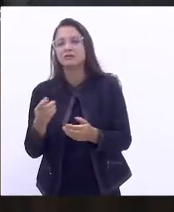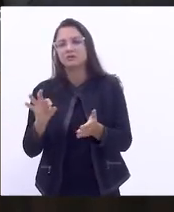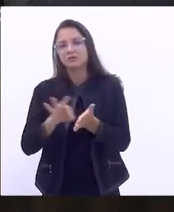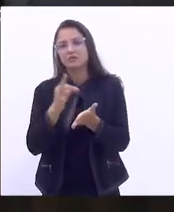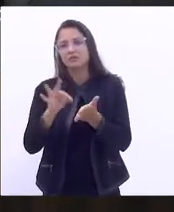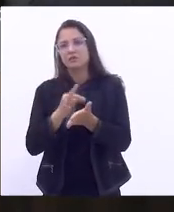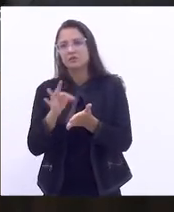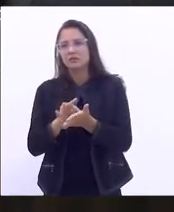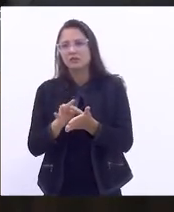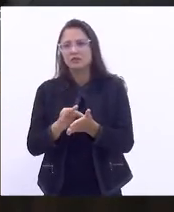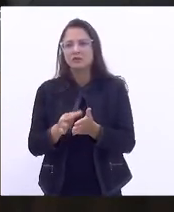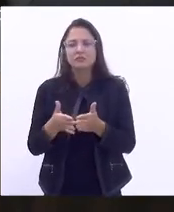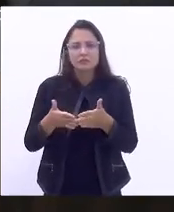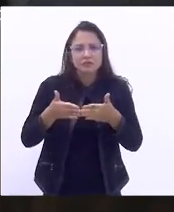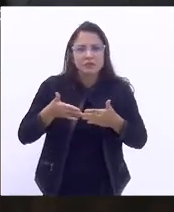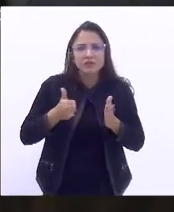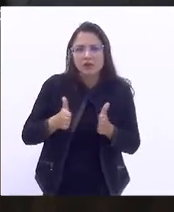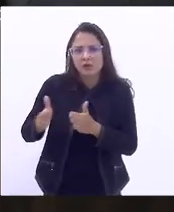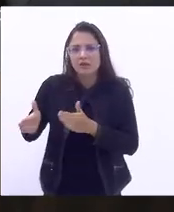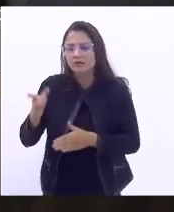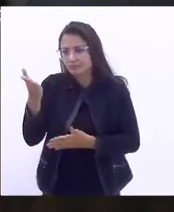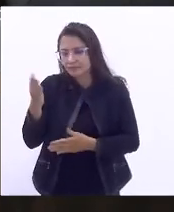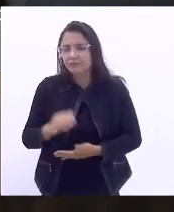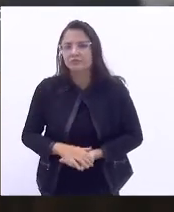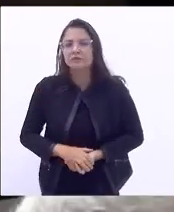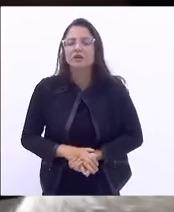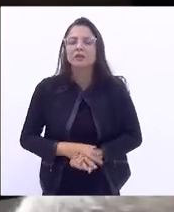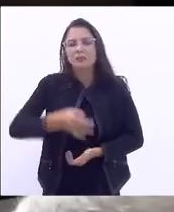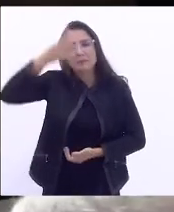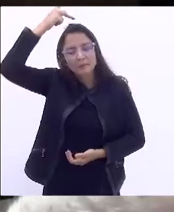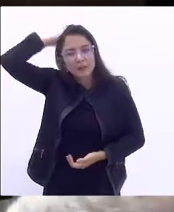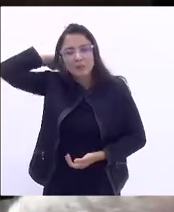Questão de ordem, deputado Luiz Paulo.